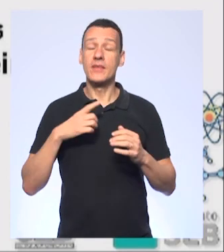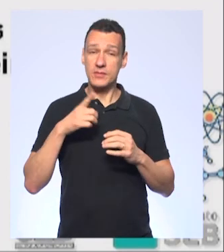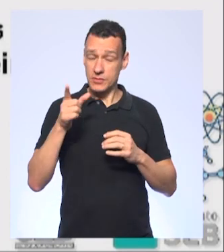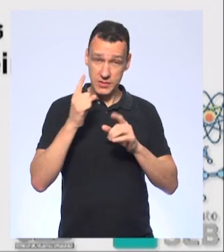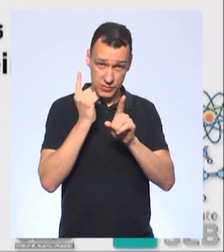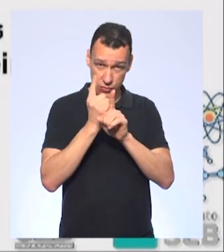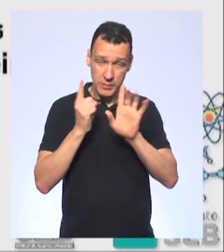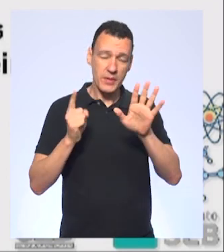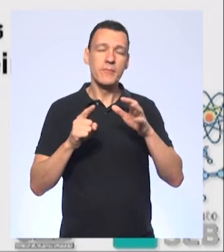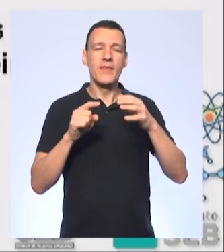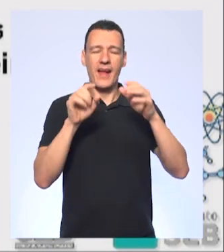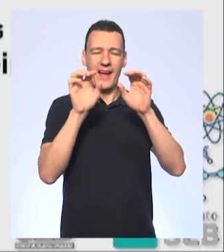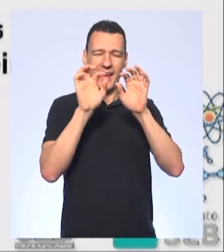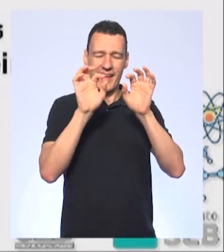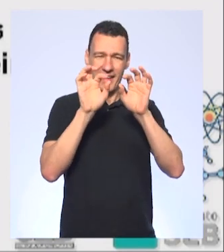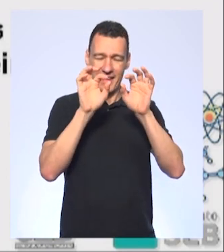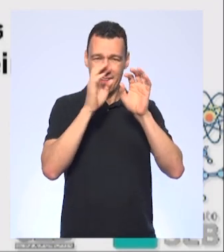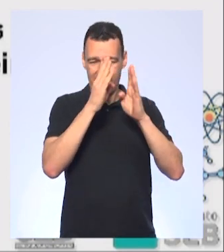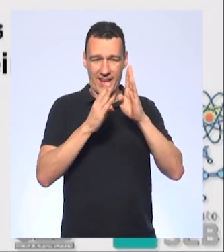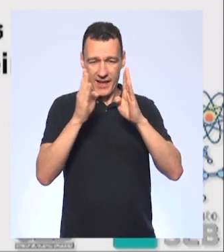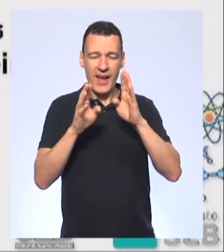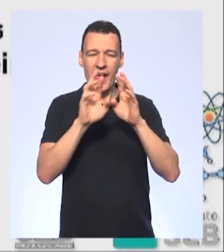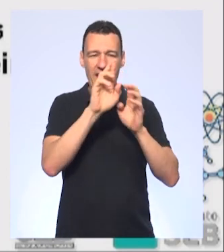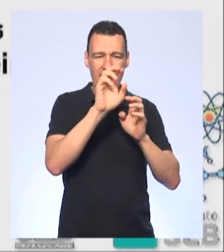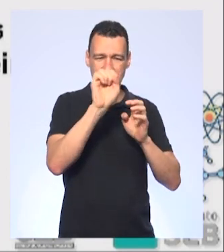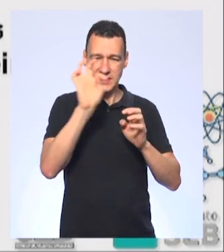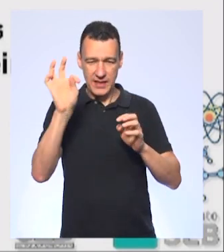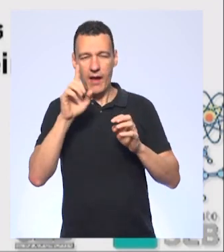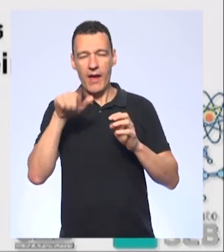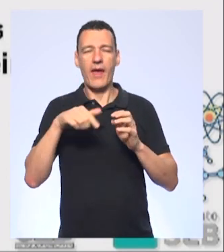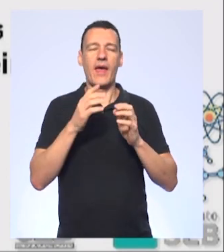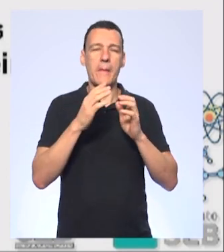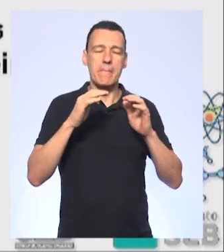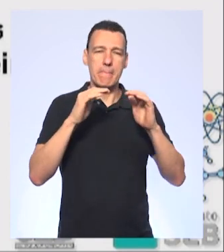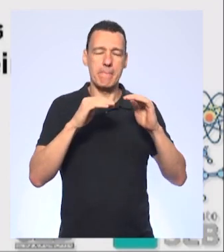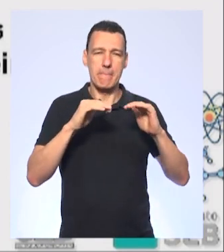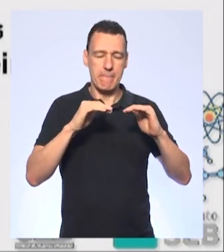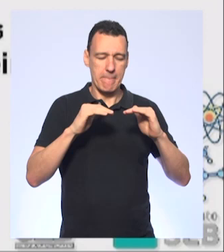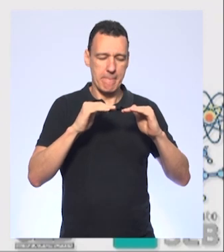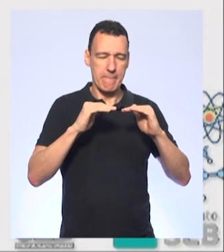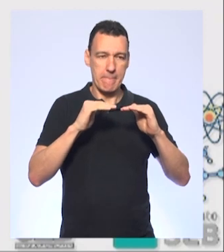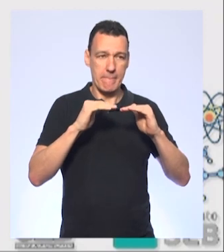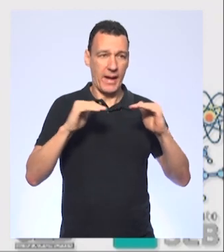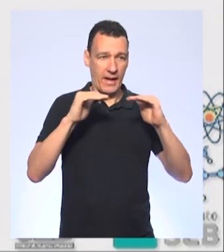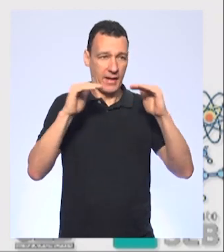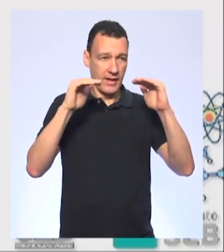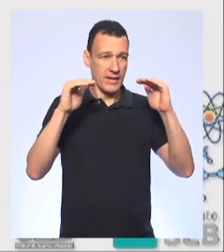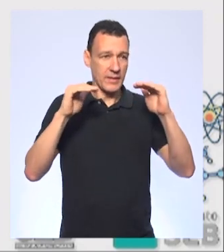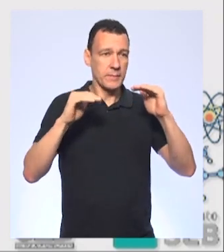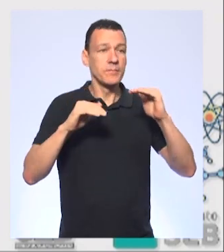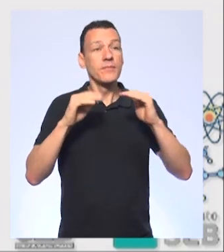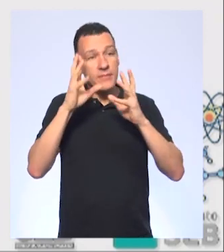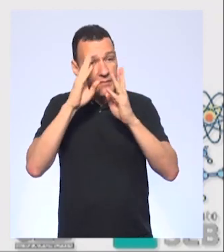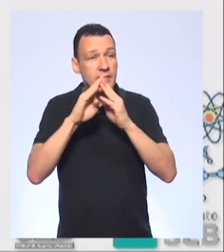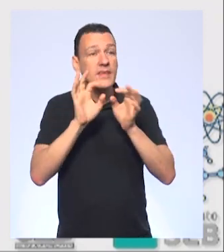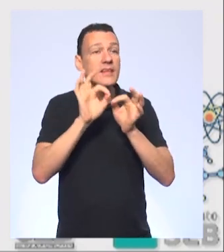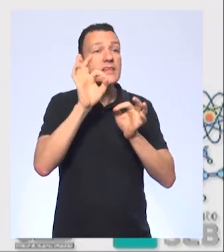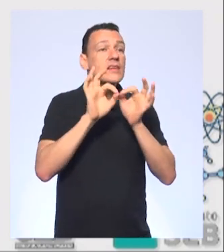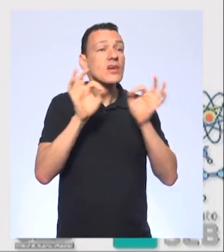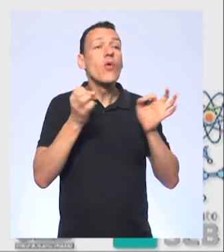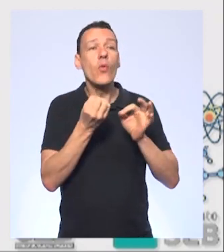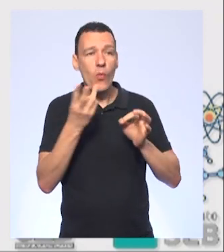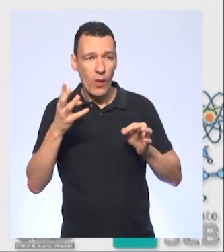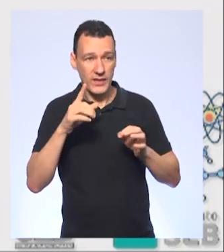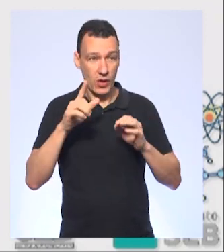RST sejam paralelas, pode-se afirmar que a barreira mede quanto? Veja o desenho que o Enem